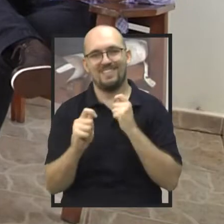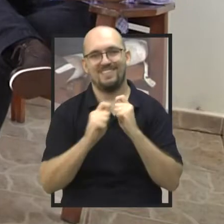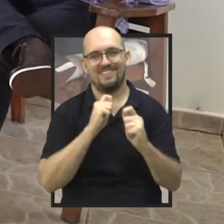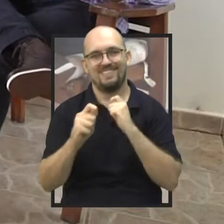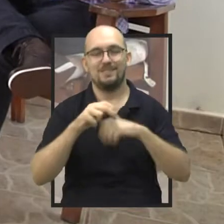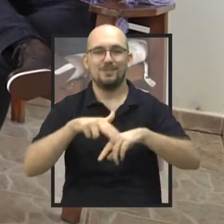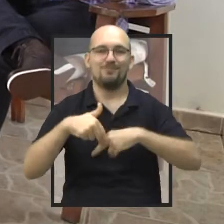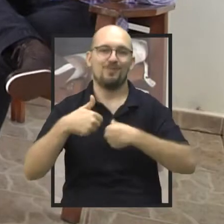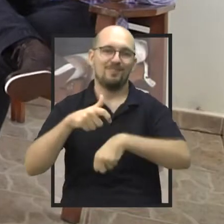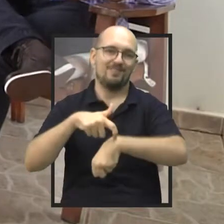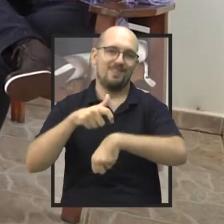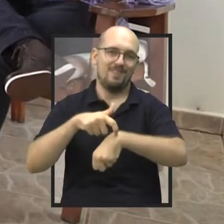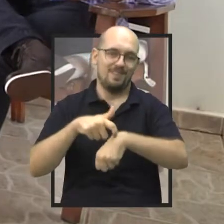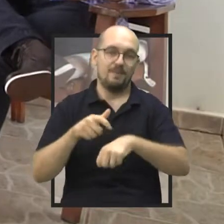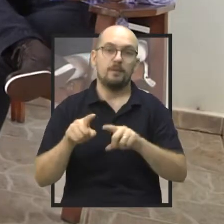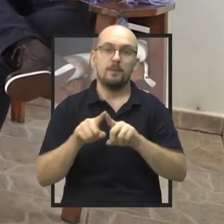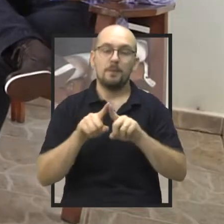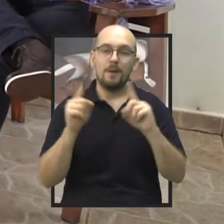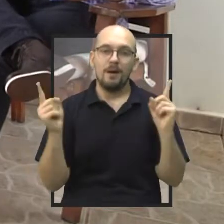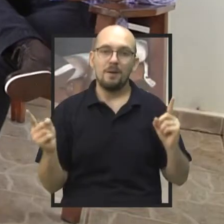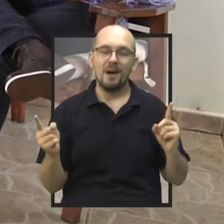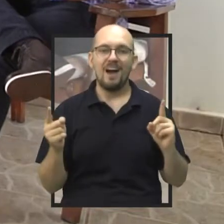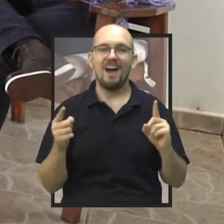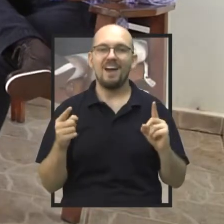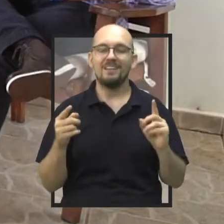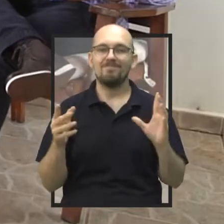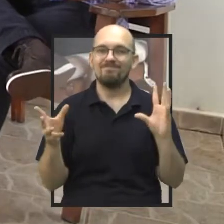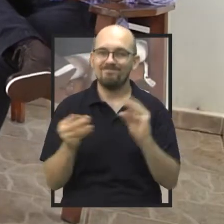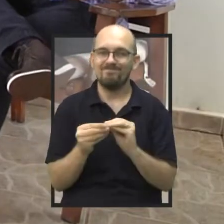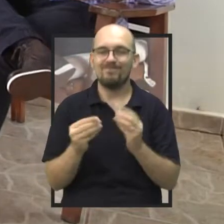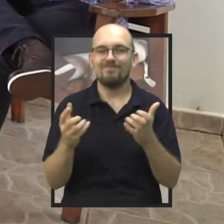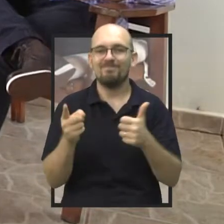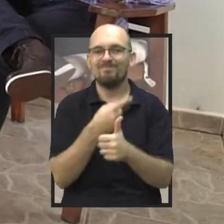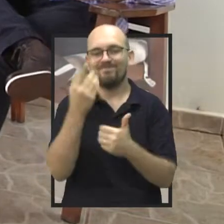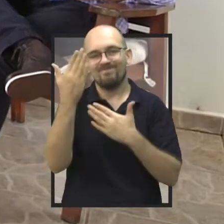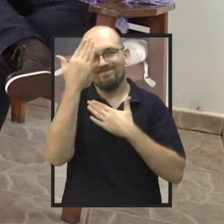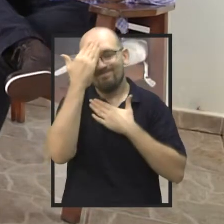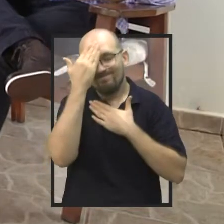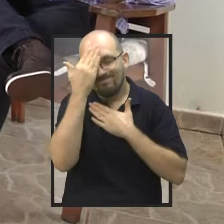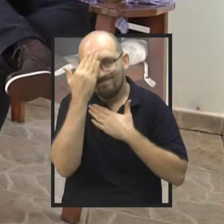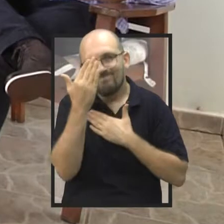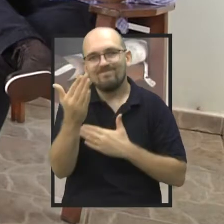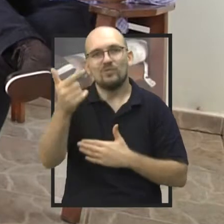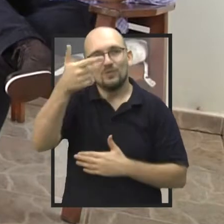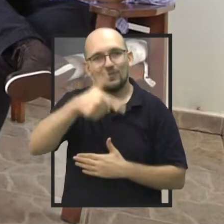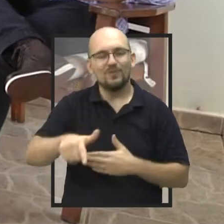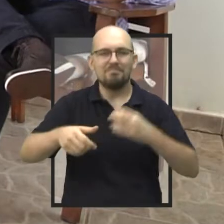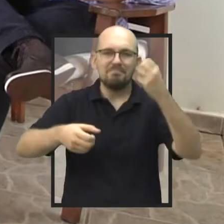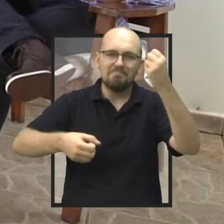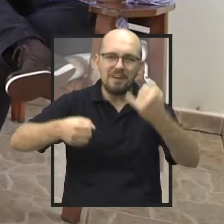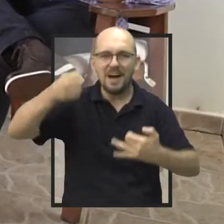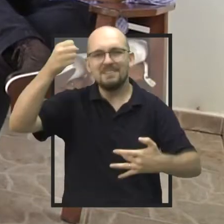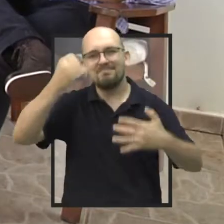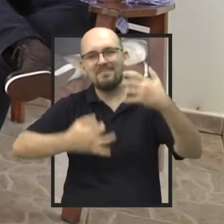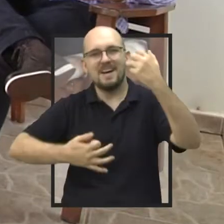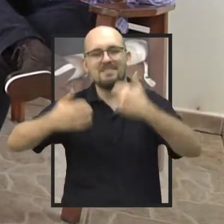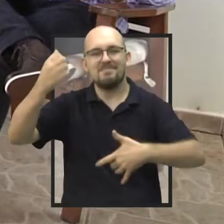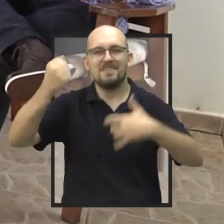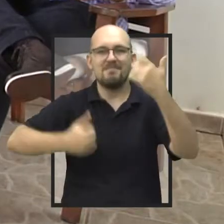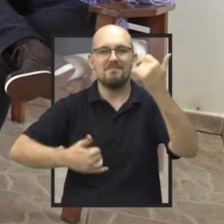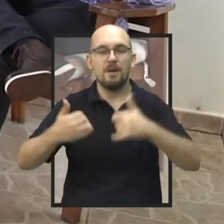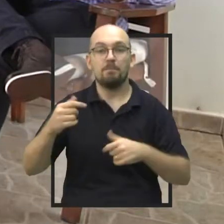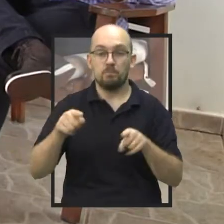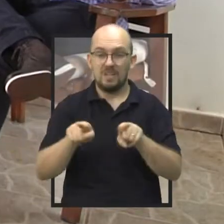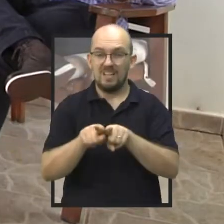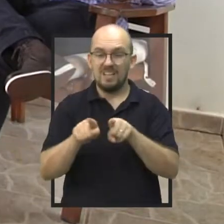entrevista por conta do tempo, mas já de antemão eu quero agradecer mais uma vez todos os esclarecimentos que o senhor passou.